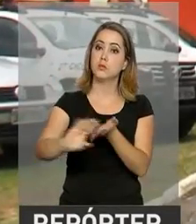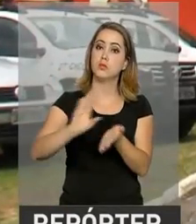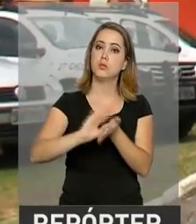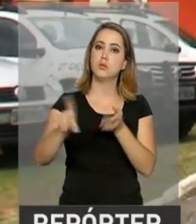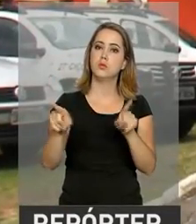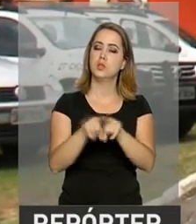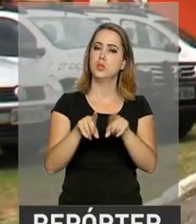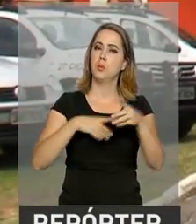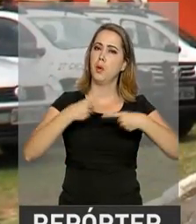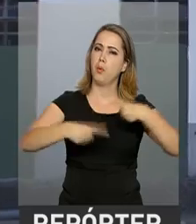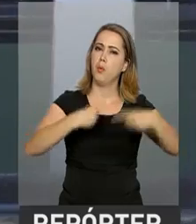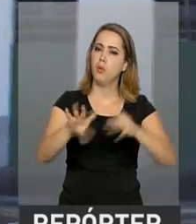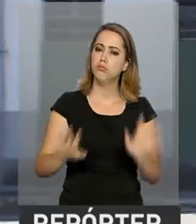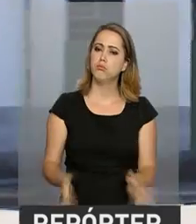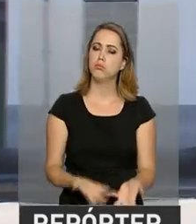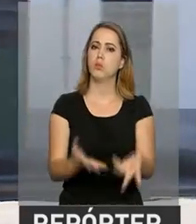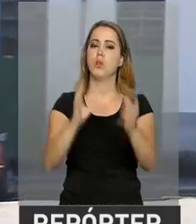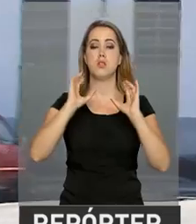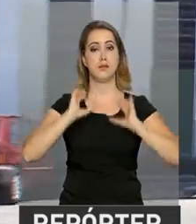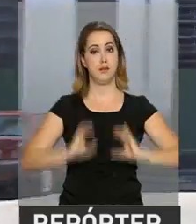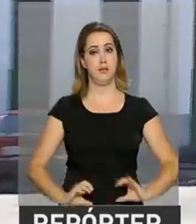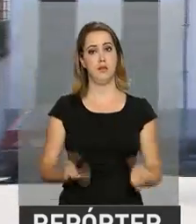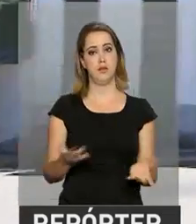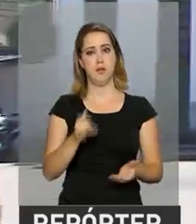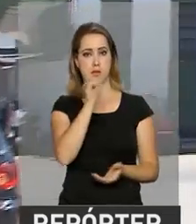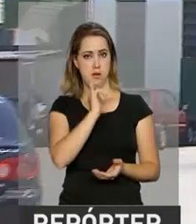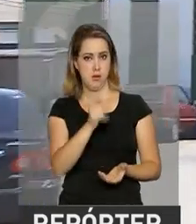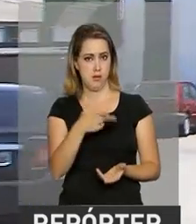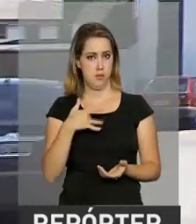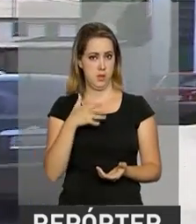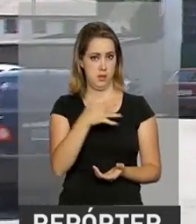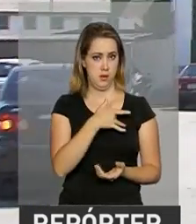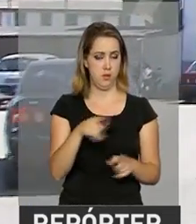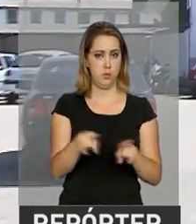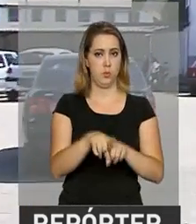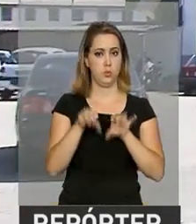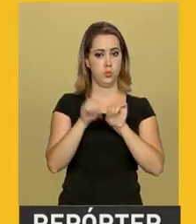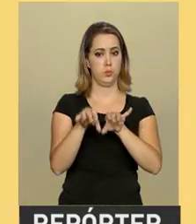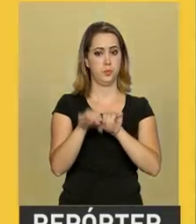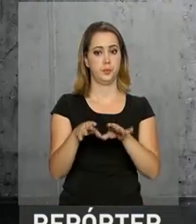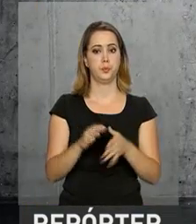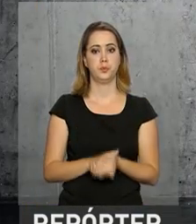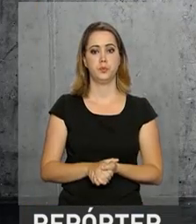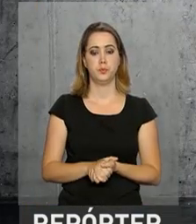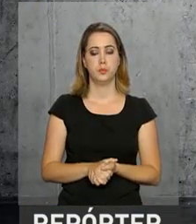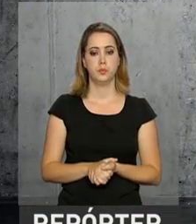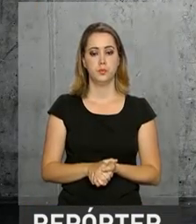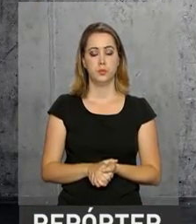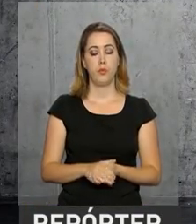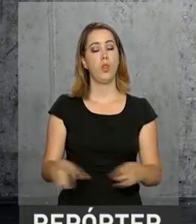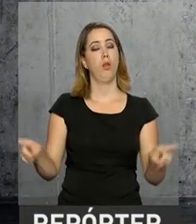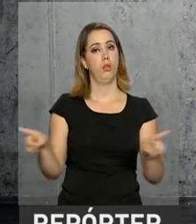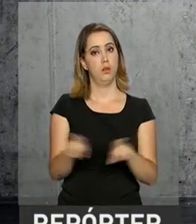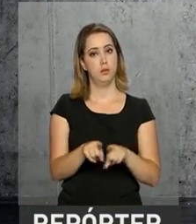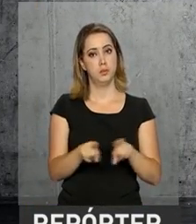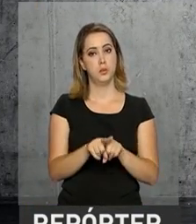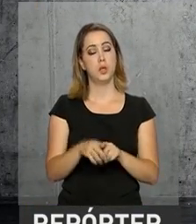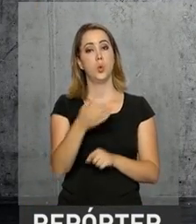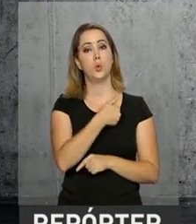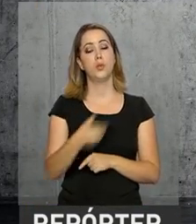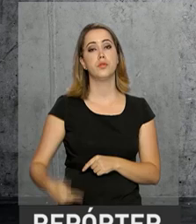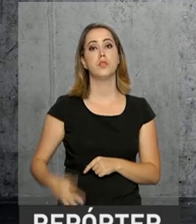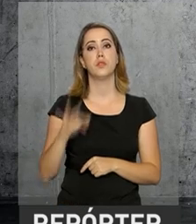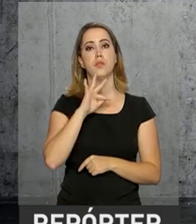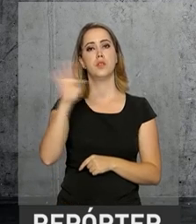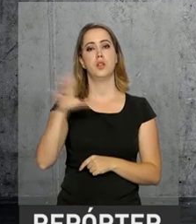adoção de políticas de promoção da Cidadania como serviços de saúde e educação além disso a união mantém quatro